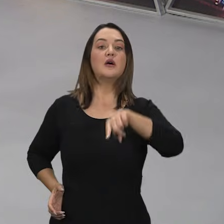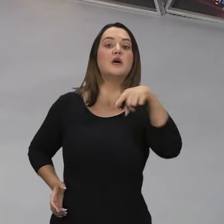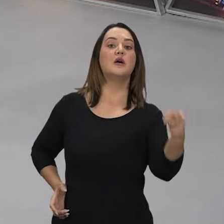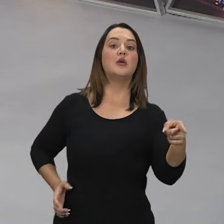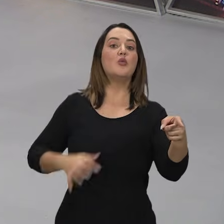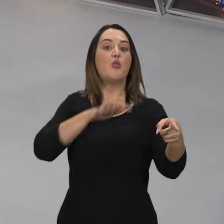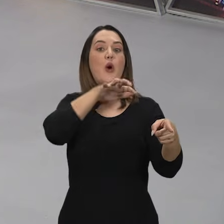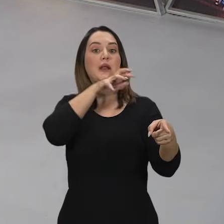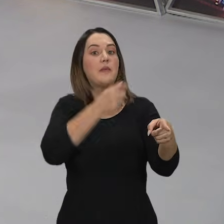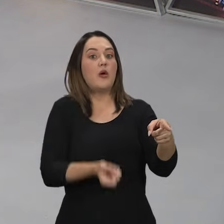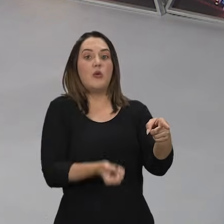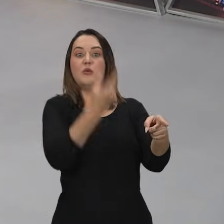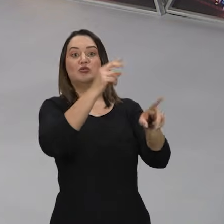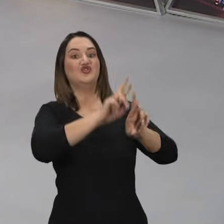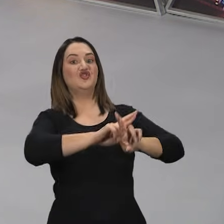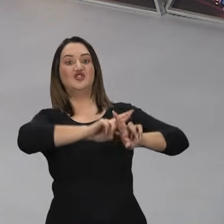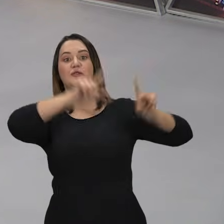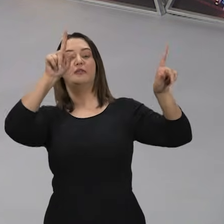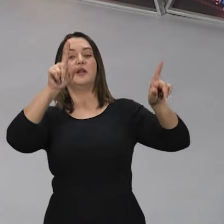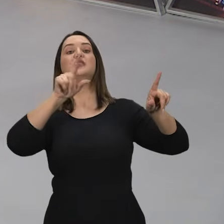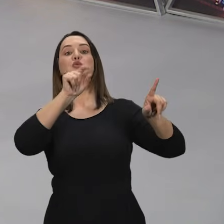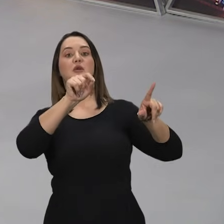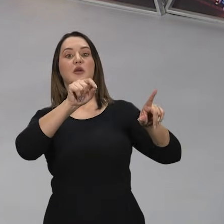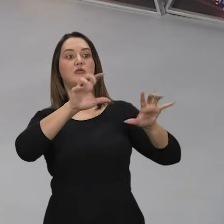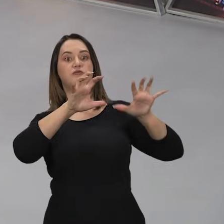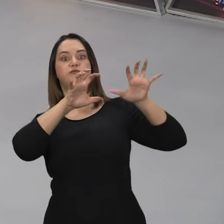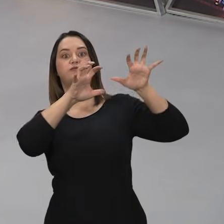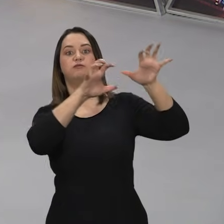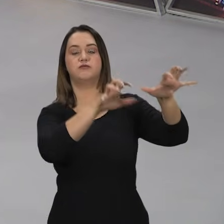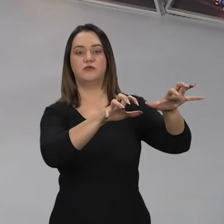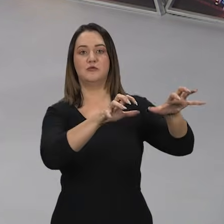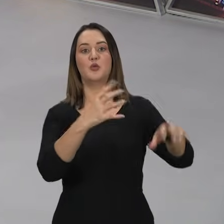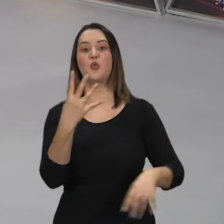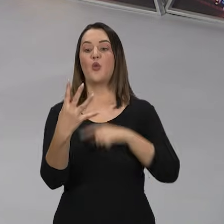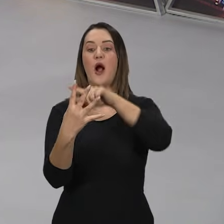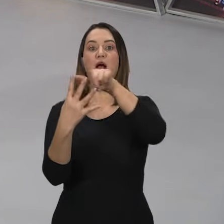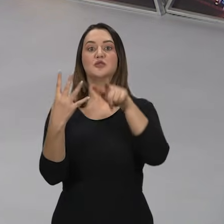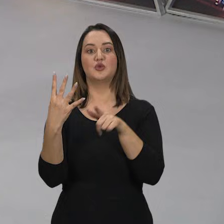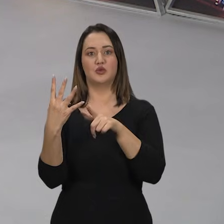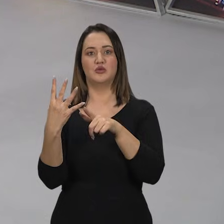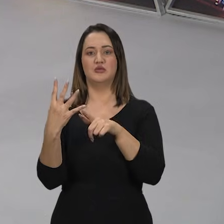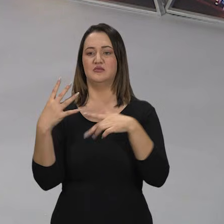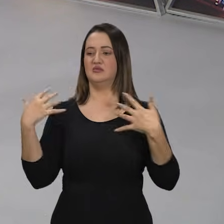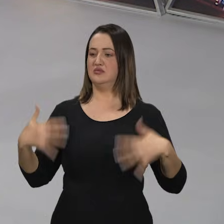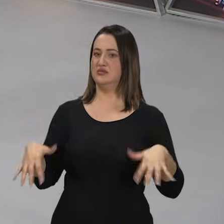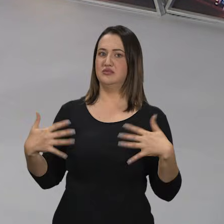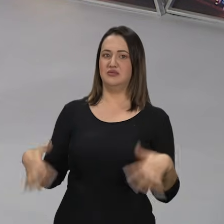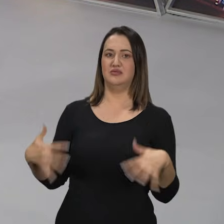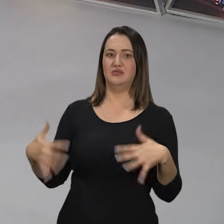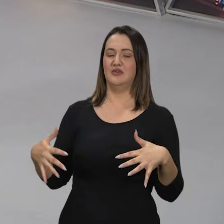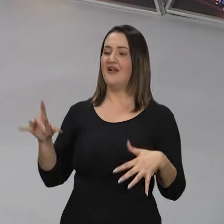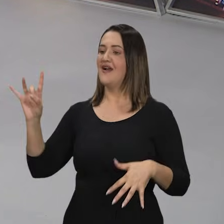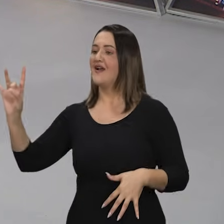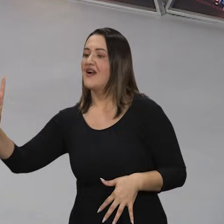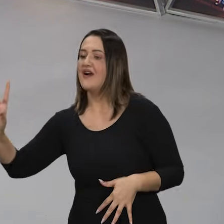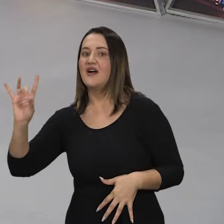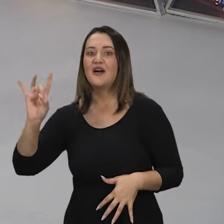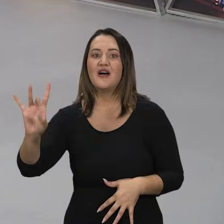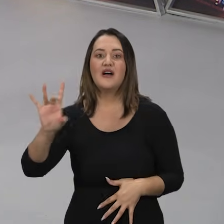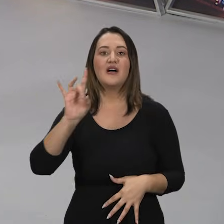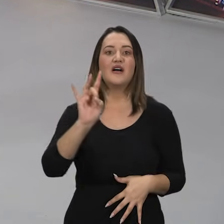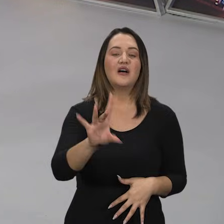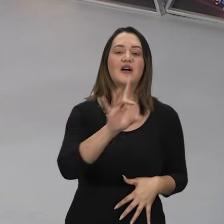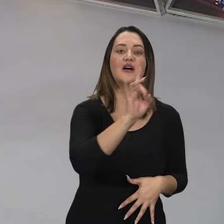com 10 chifres. Ok? Repetindo, 4 animais. Um leão com asas, um urso com 3 costelas na boca,